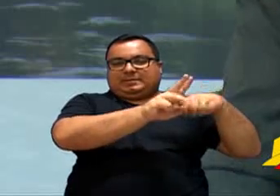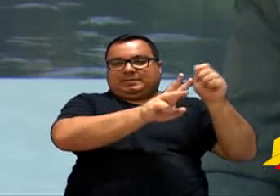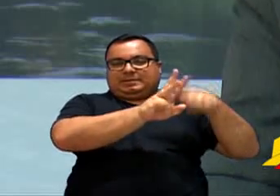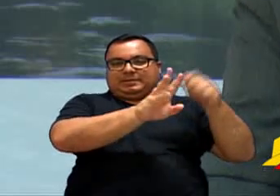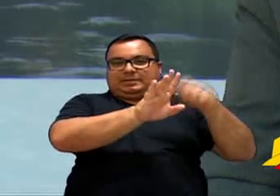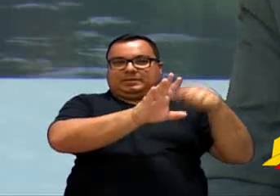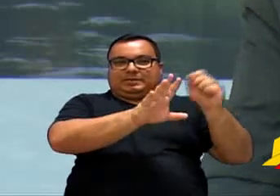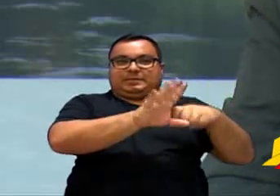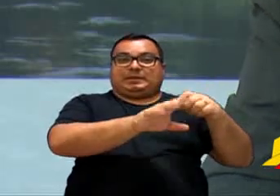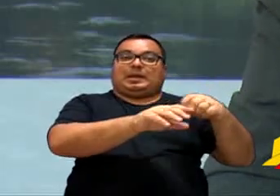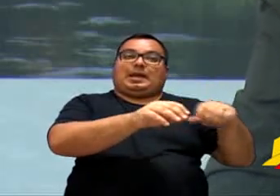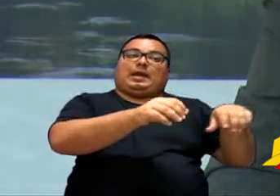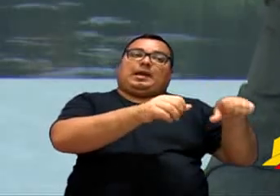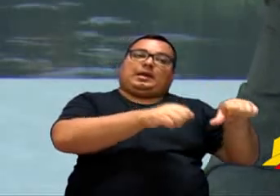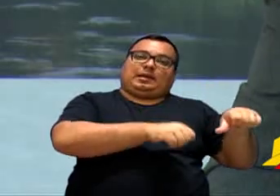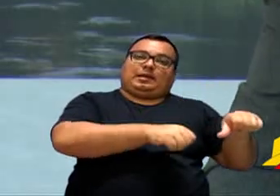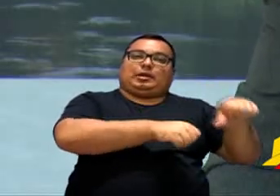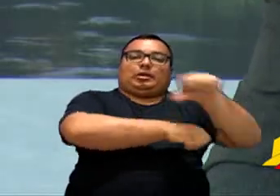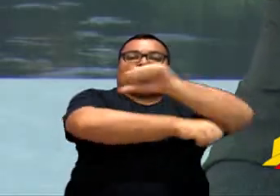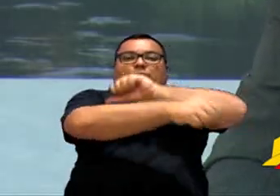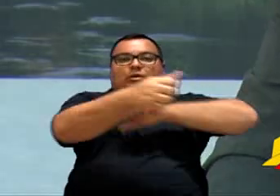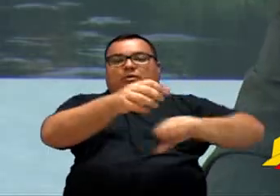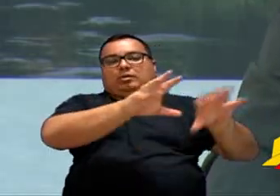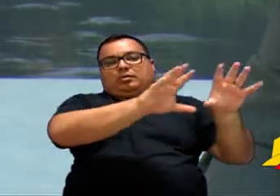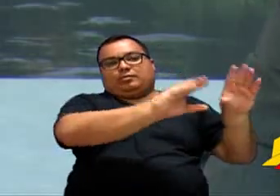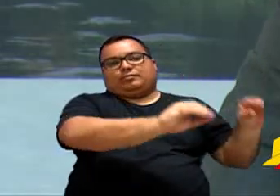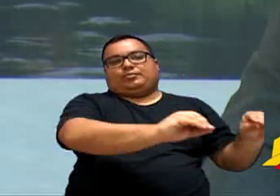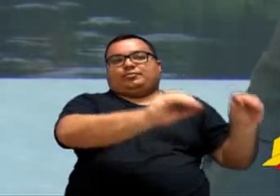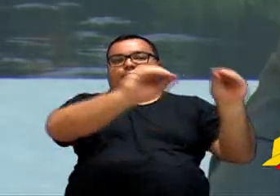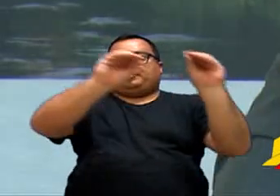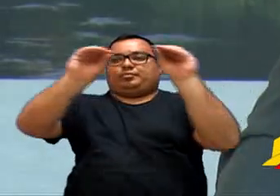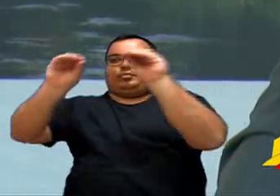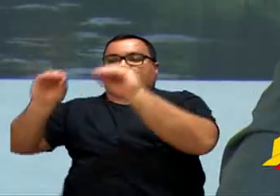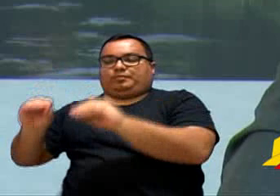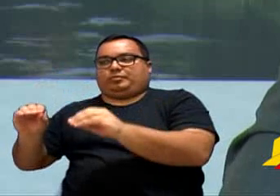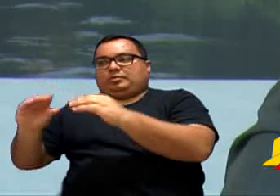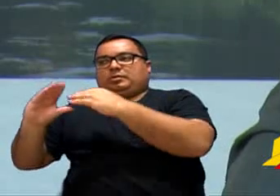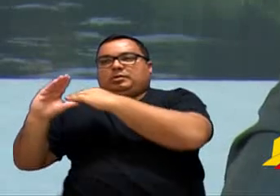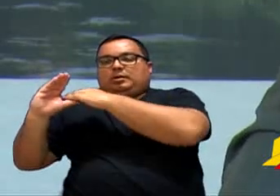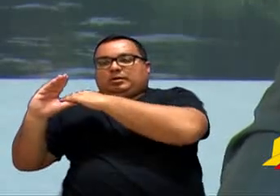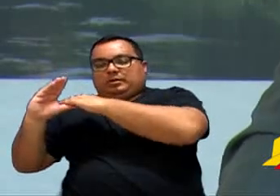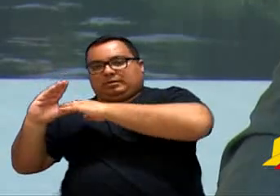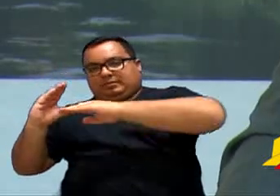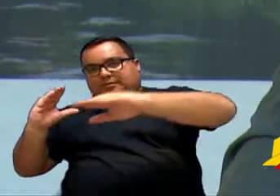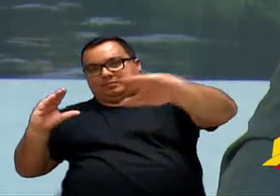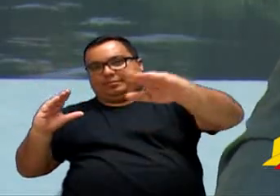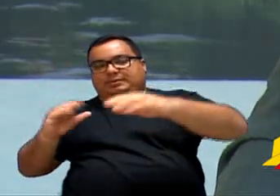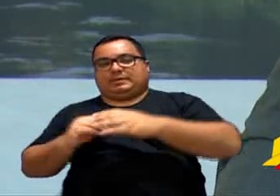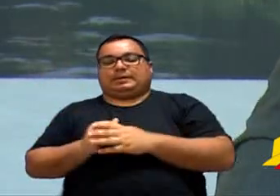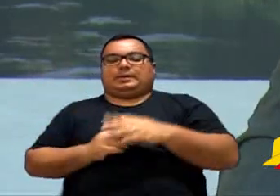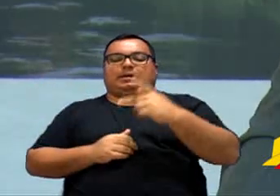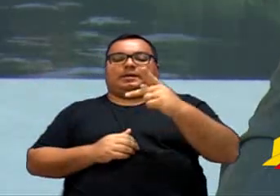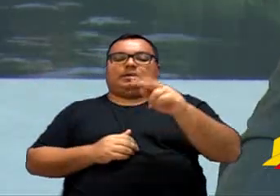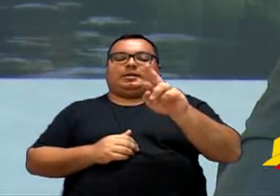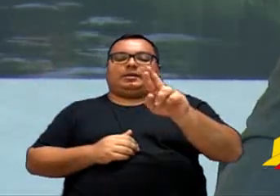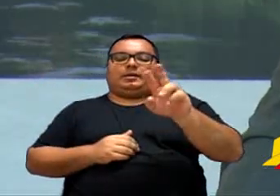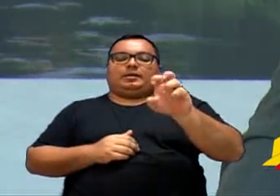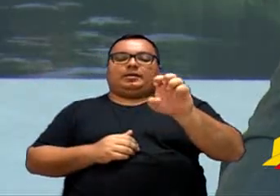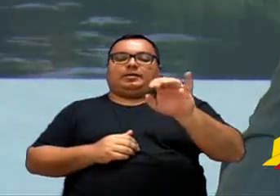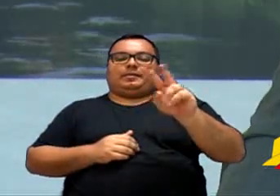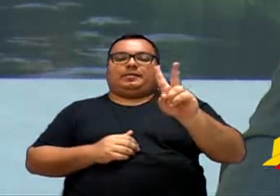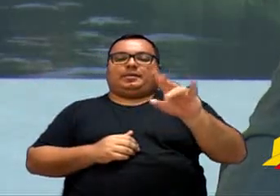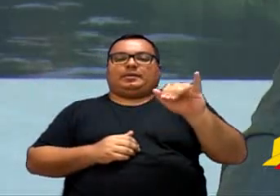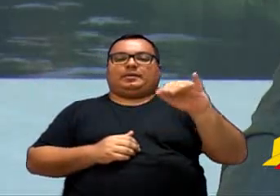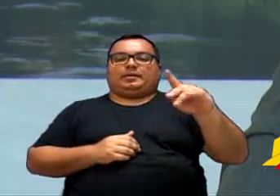passaram a ser transferidos para a Prefeitura Municipal de Sorocaba, que encaminha esse recurso para a Previdência Social